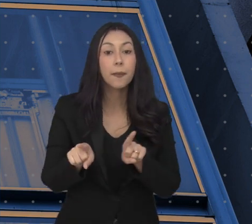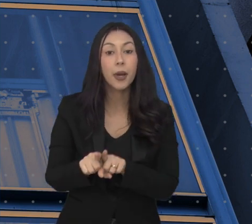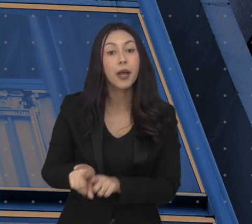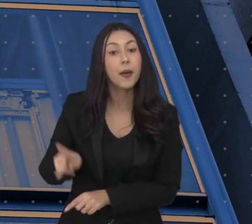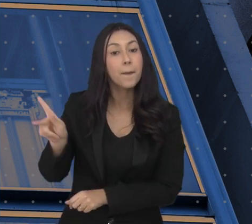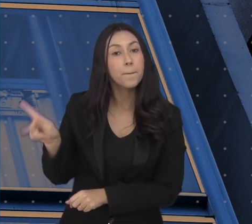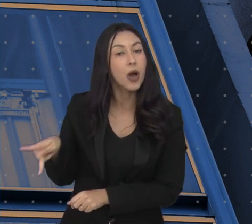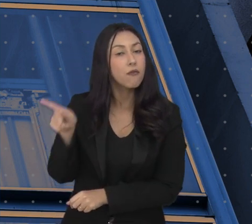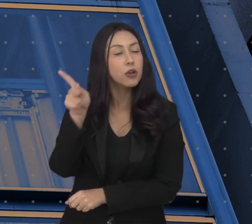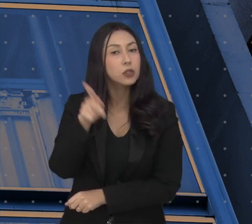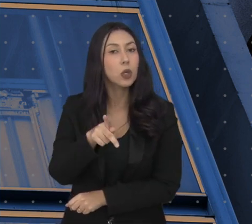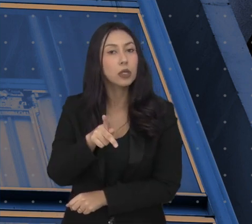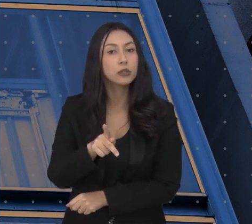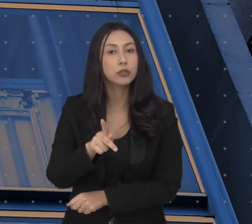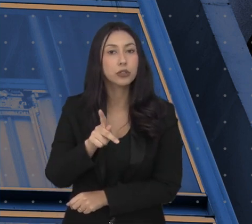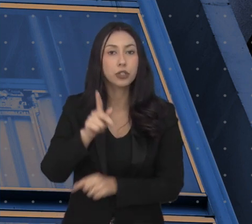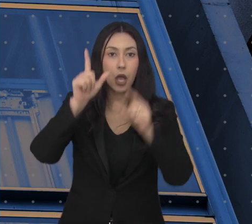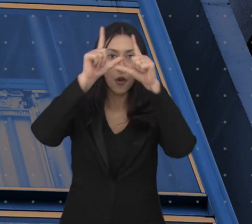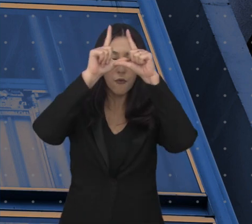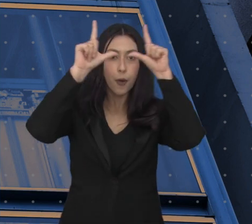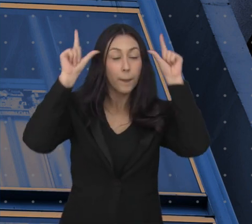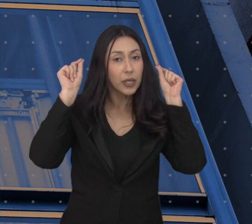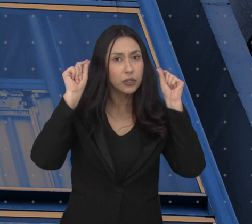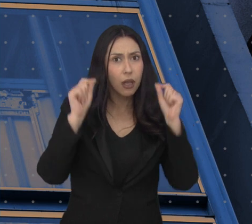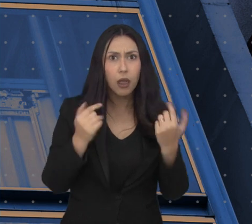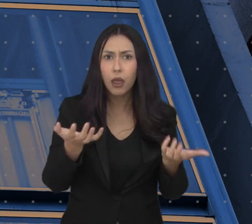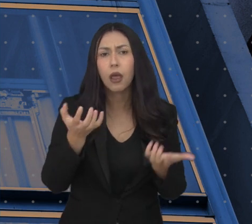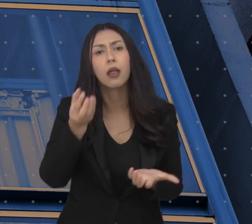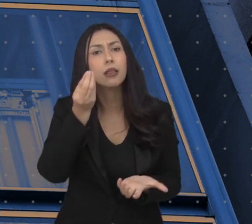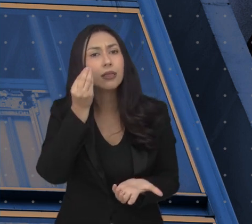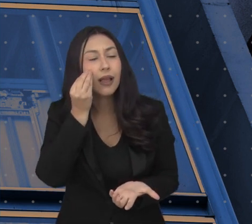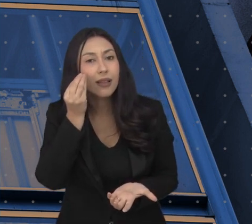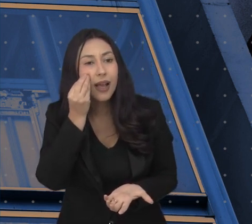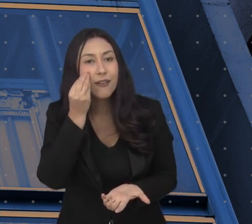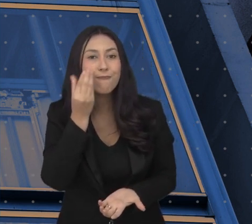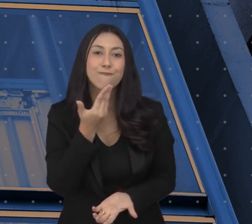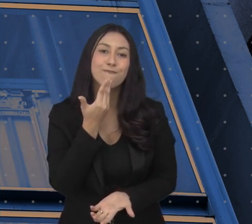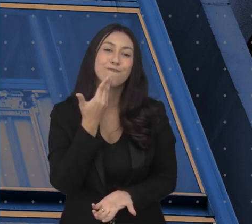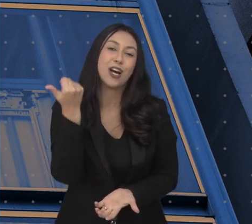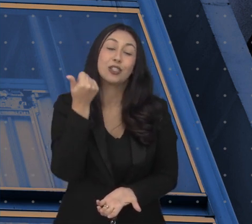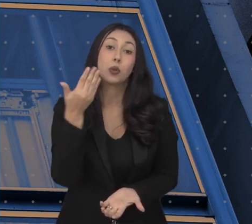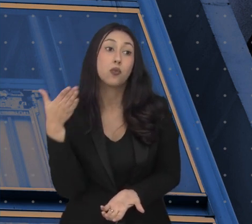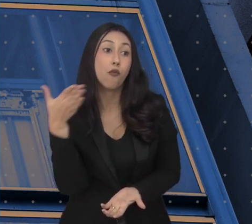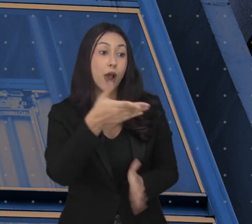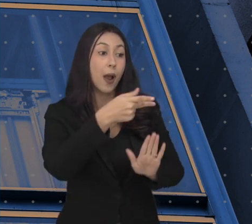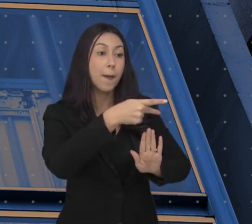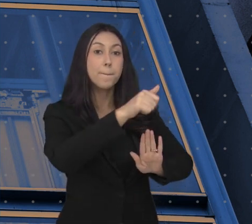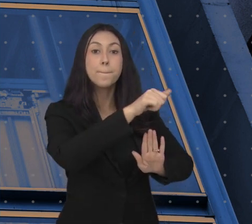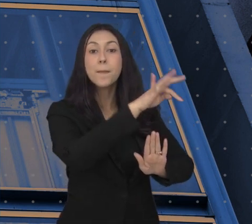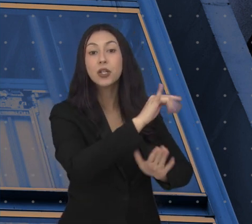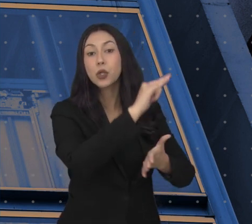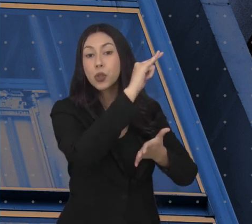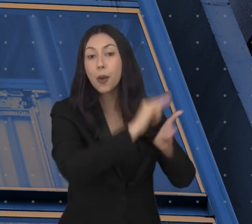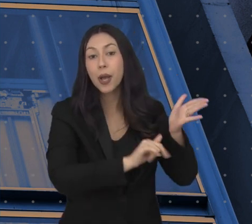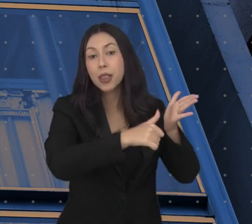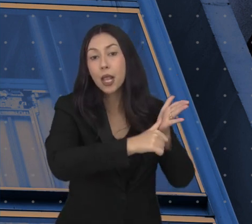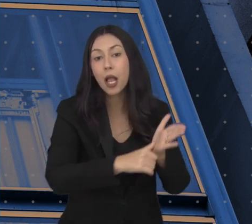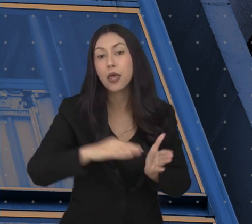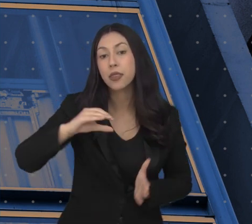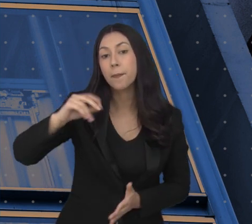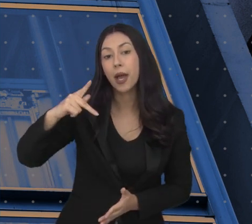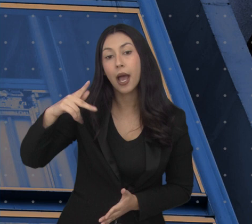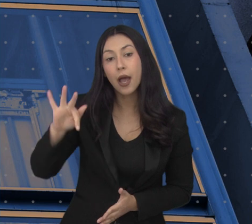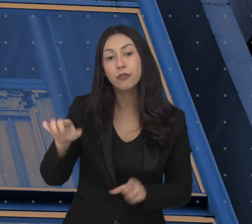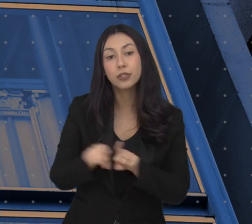e professor de técnicas de enfermagem. Para se candidatar é fácil, é só comparecer ao PAT, levando RG, CPF, carteira